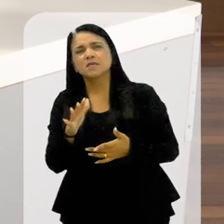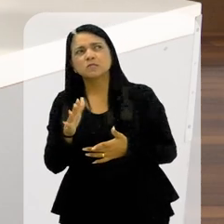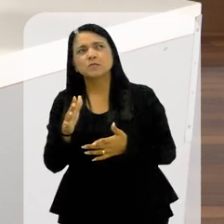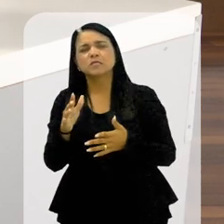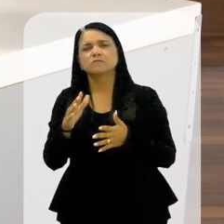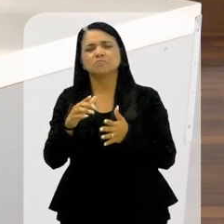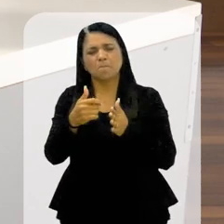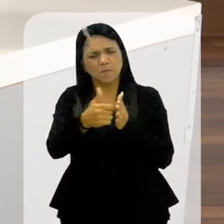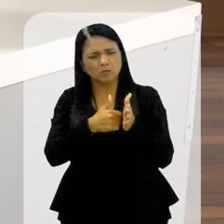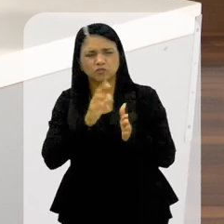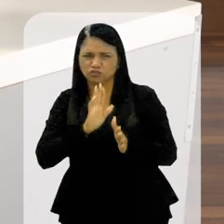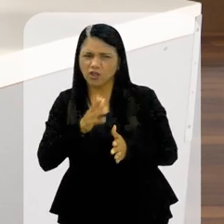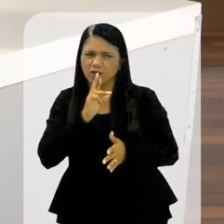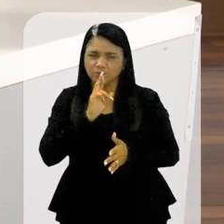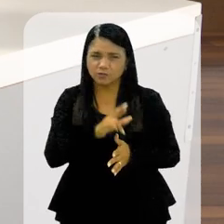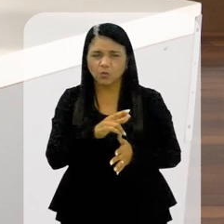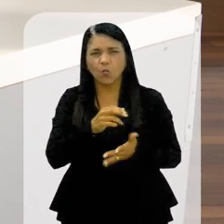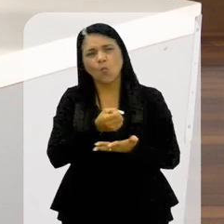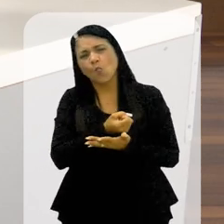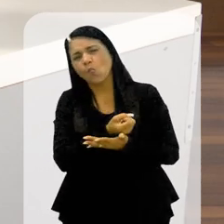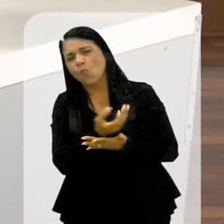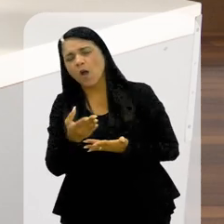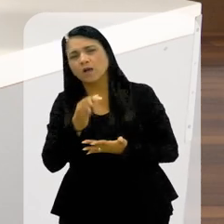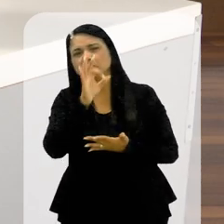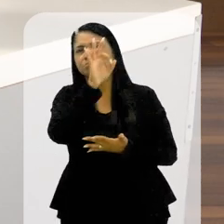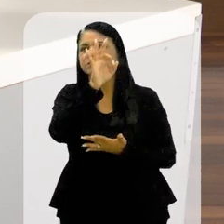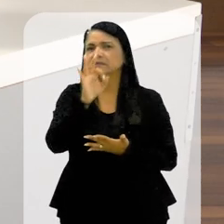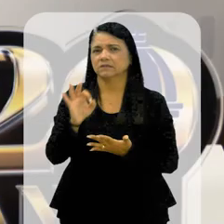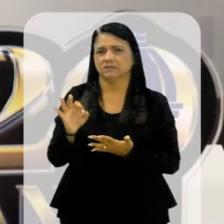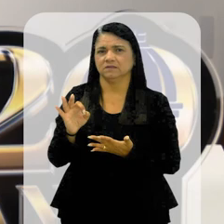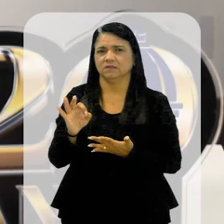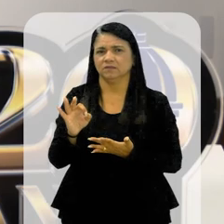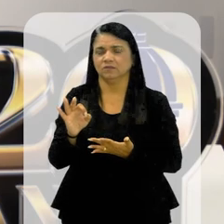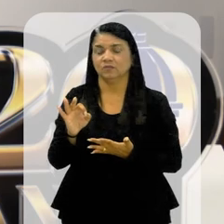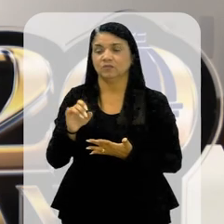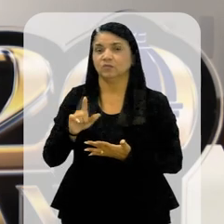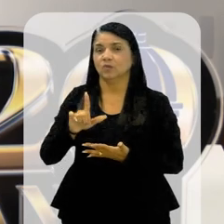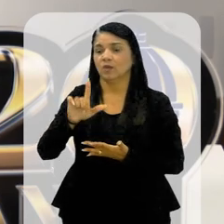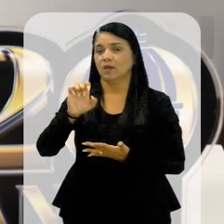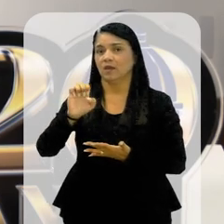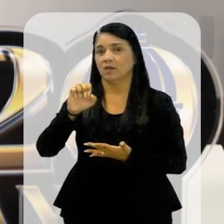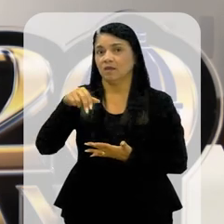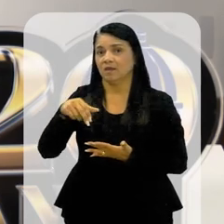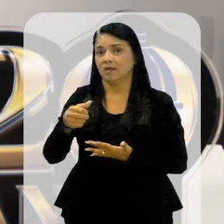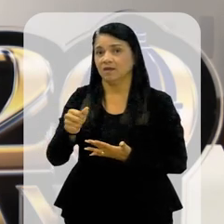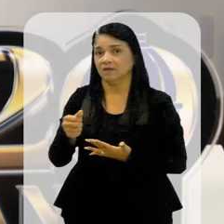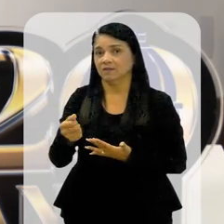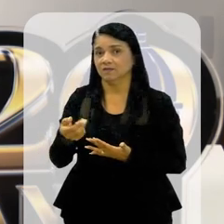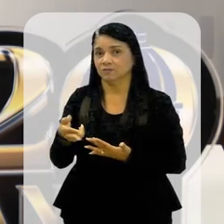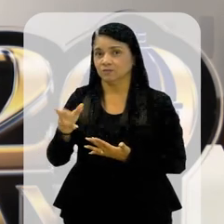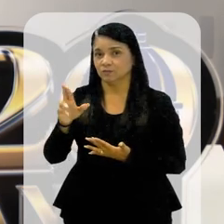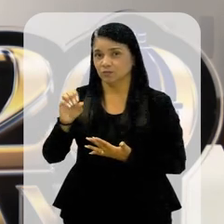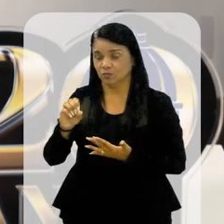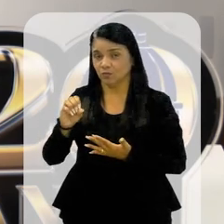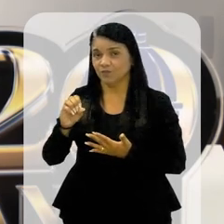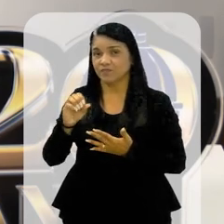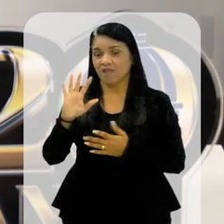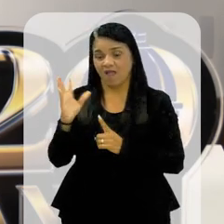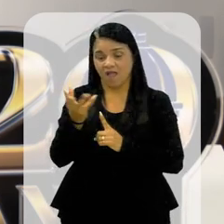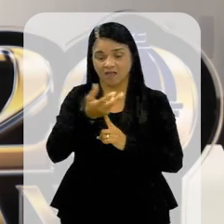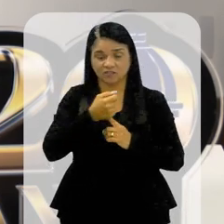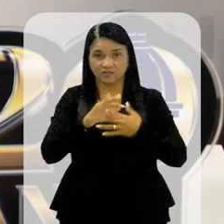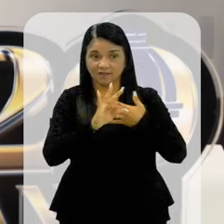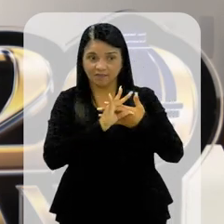já respondeu mais ou menos essa minha pergunta, mas quanto de percentual entra do Leandro,